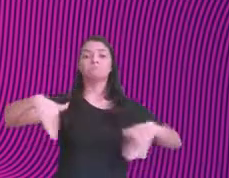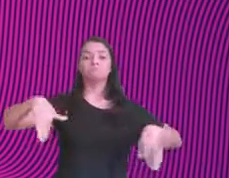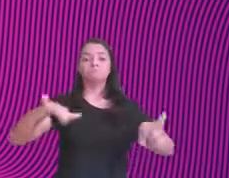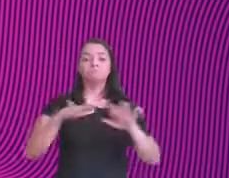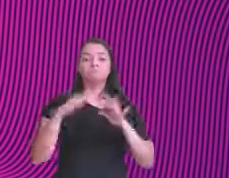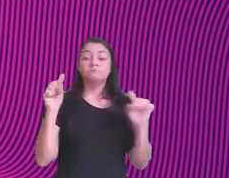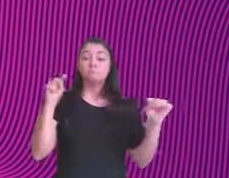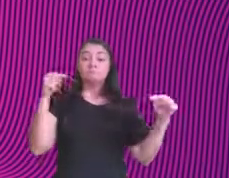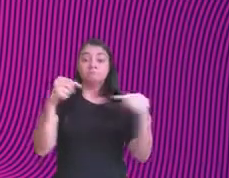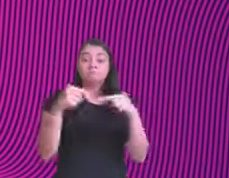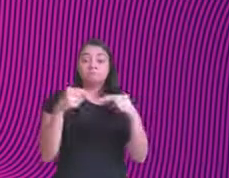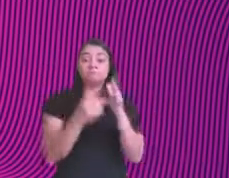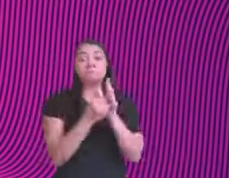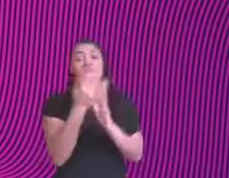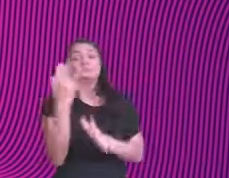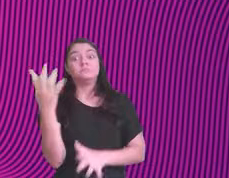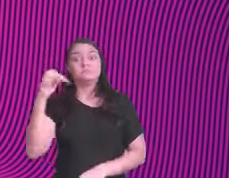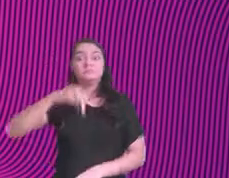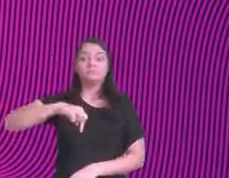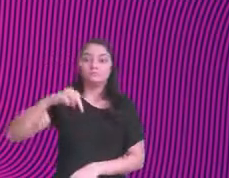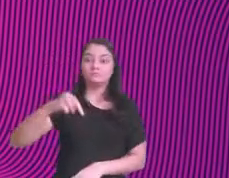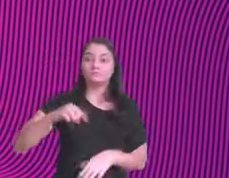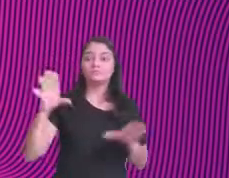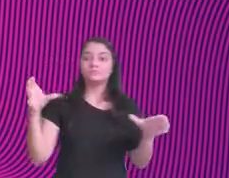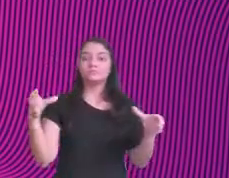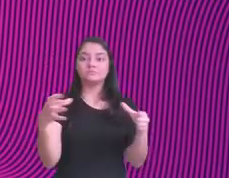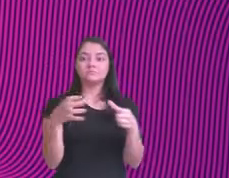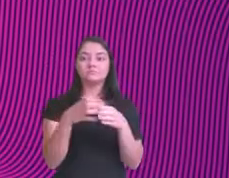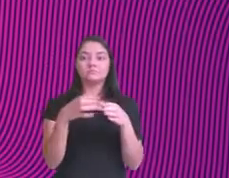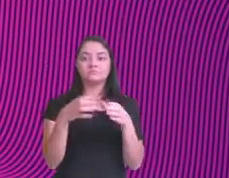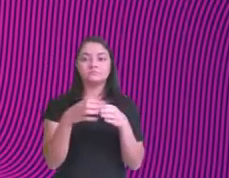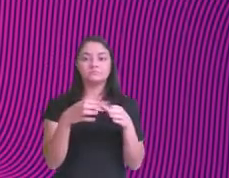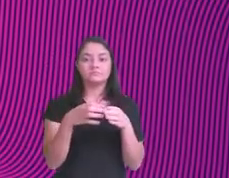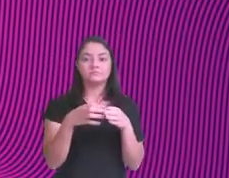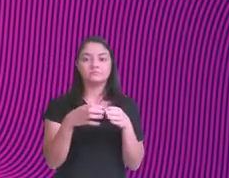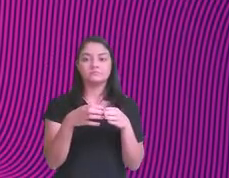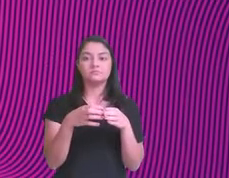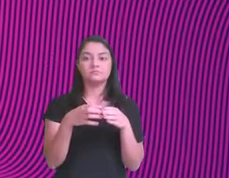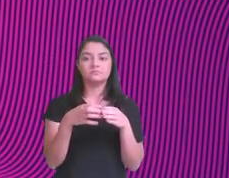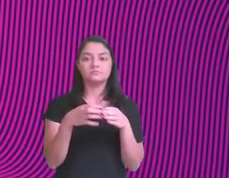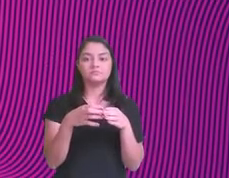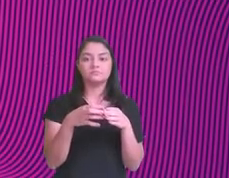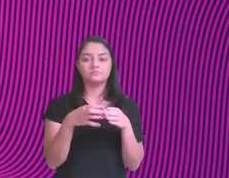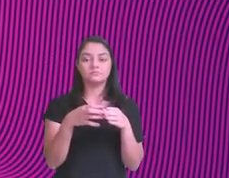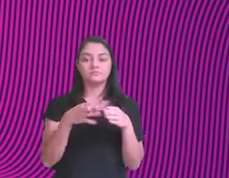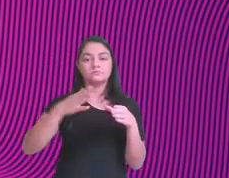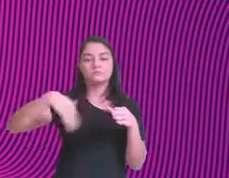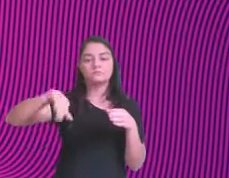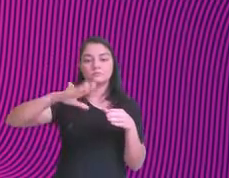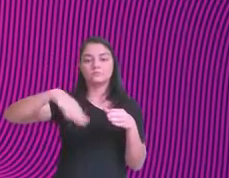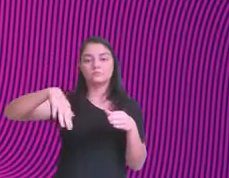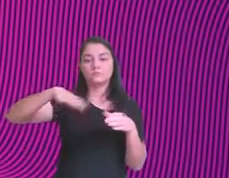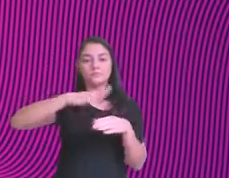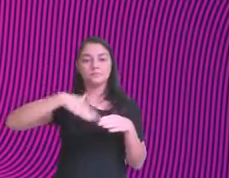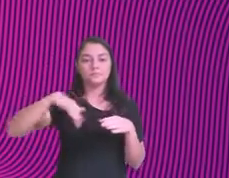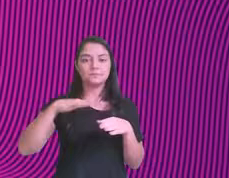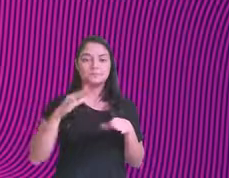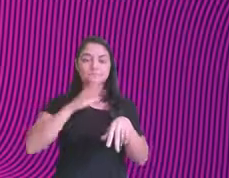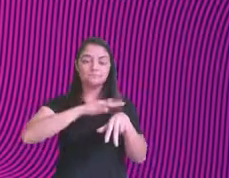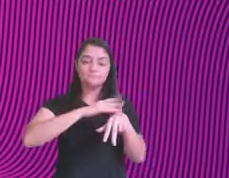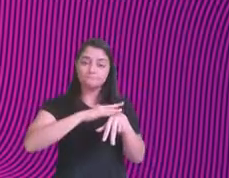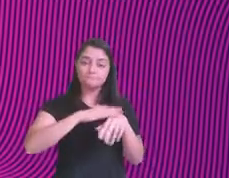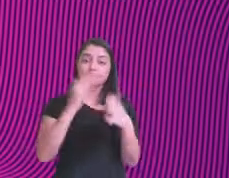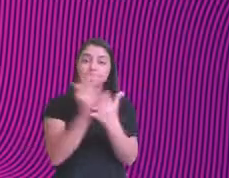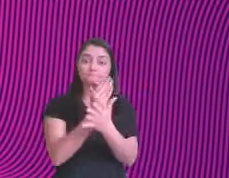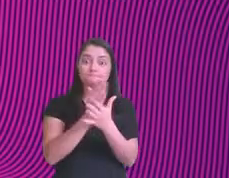desafio muito grande para toda a equipe oncológica, não só o cirurgião, como o próprio oncologista. Então, são pacientes que realmente trazem um